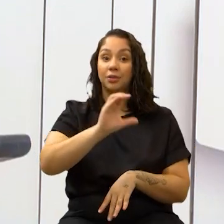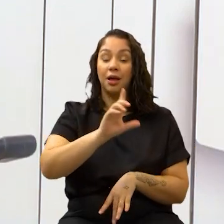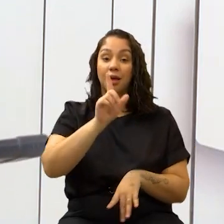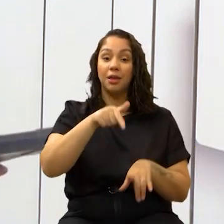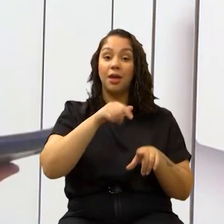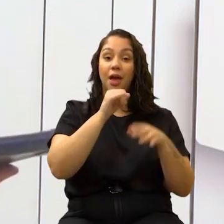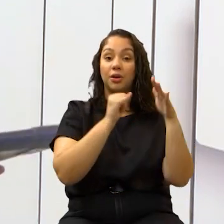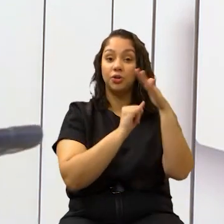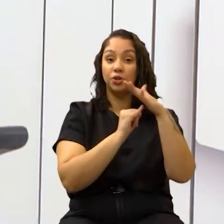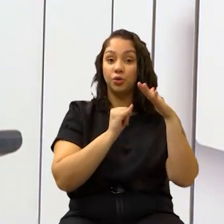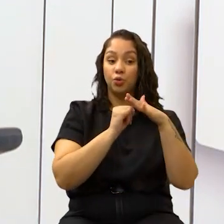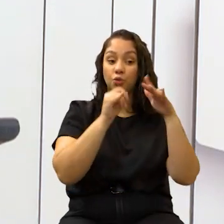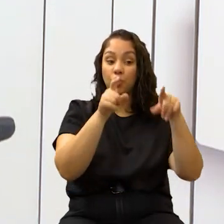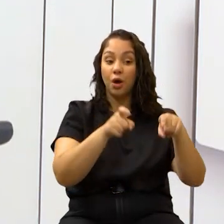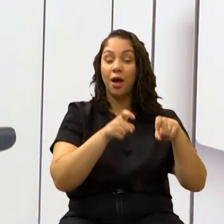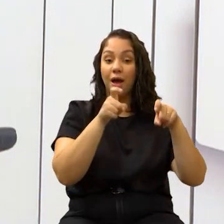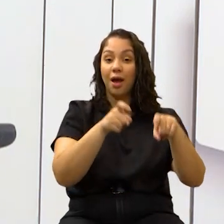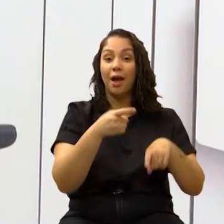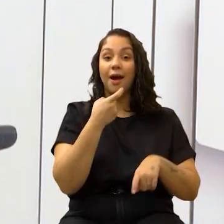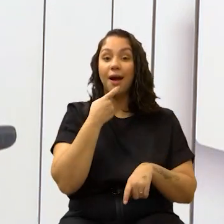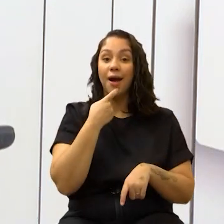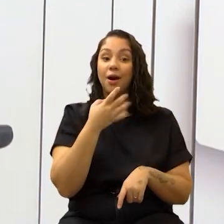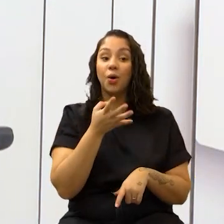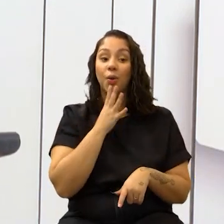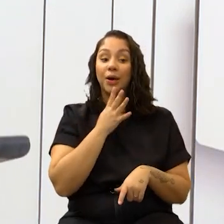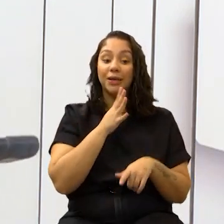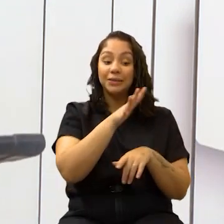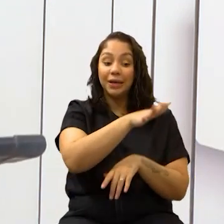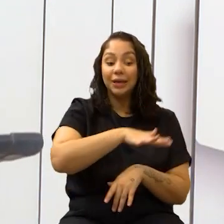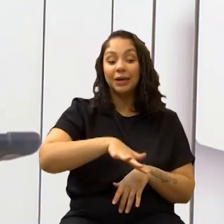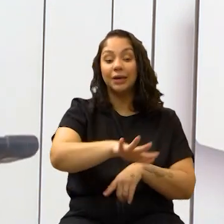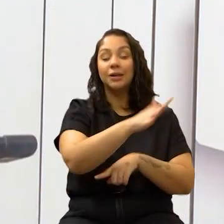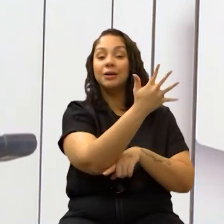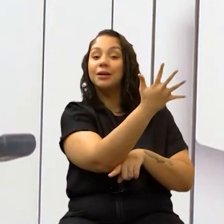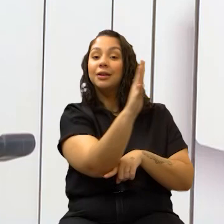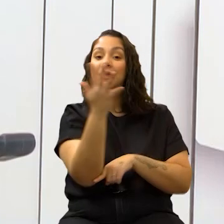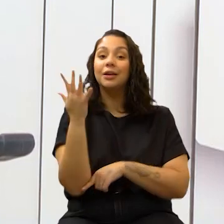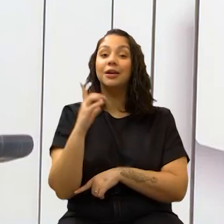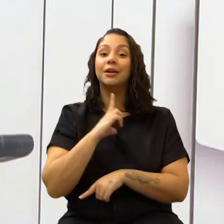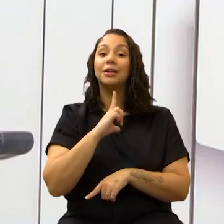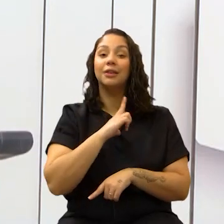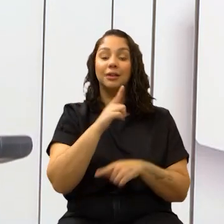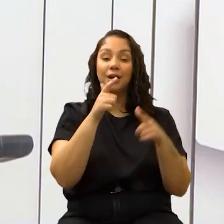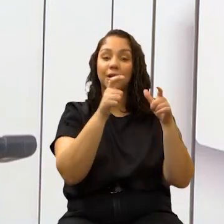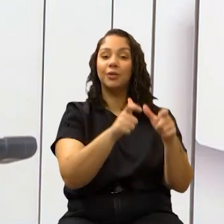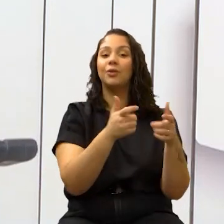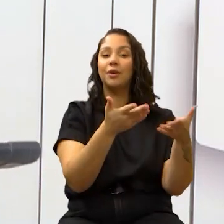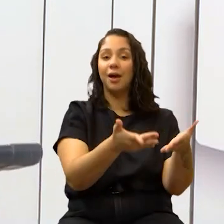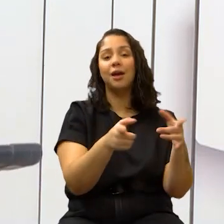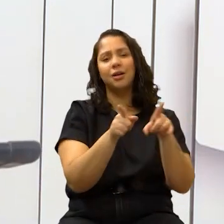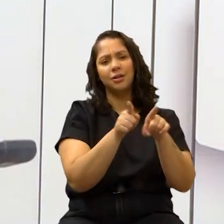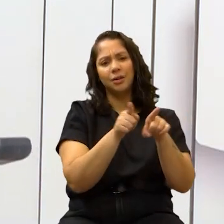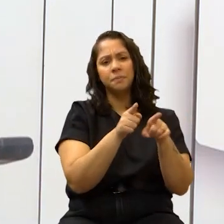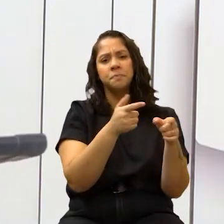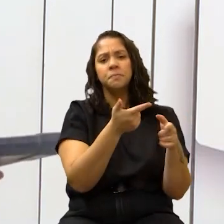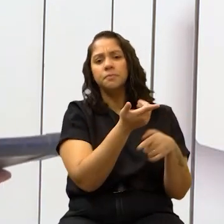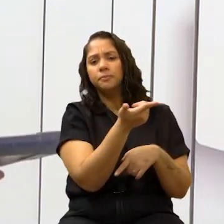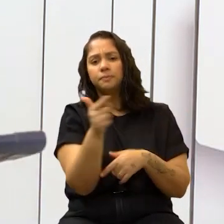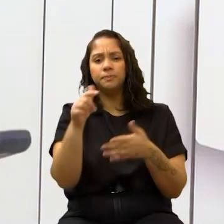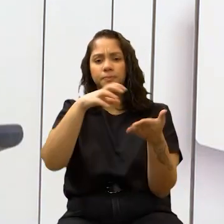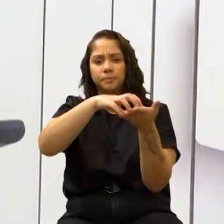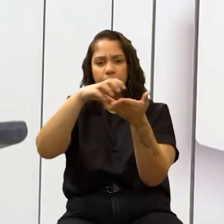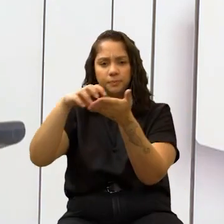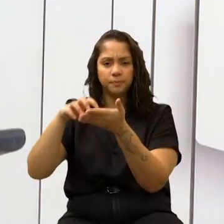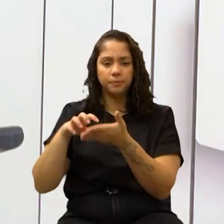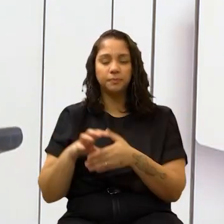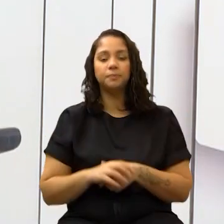IAC, o Instituto Agronômico de Campinas, para conhecer as áreas físicas de vegetação que abriga o local, além